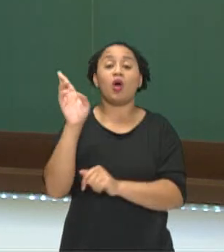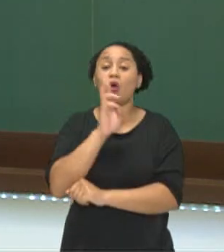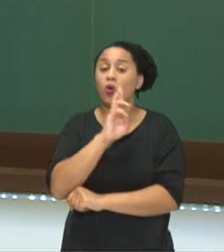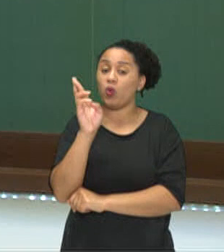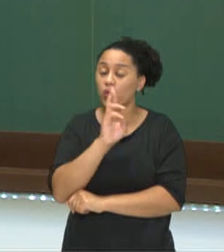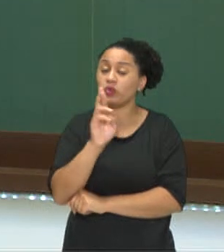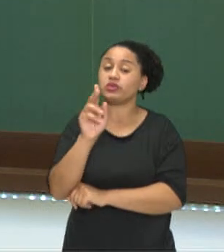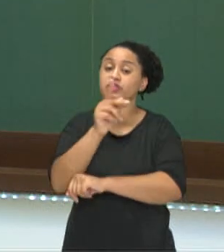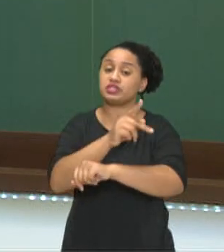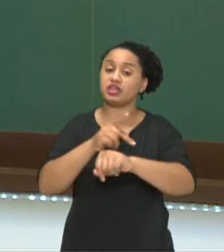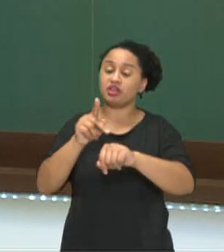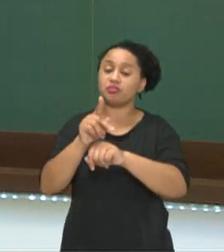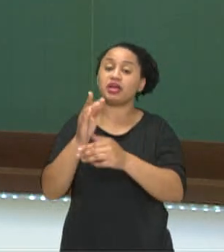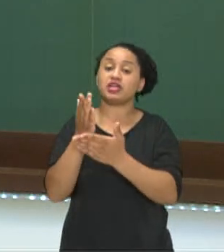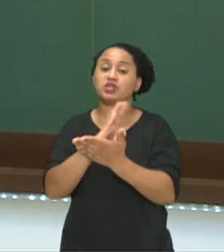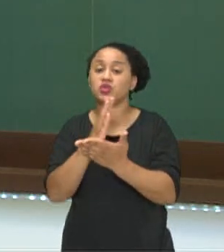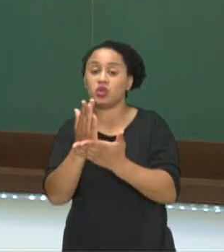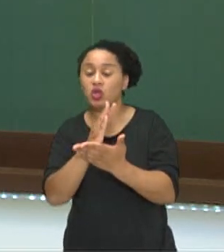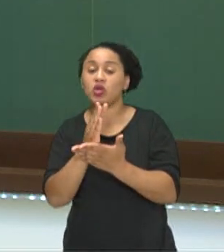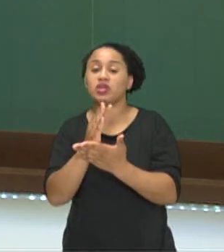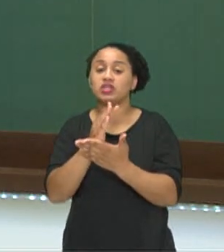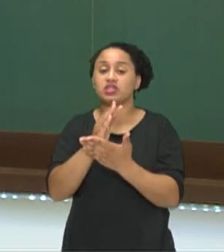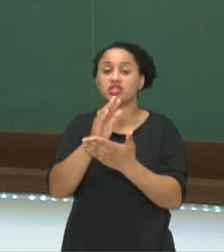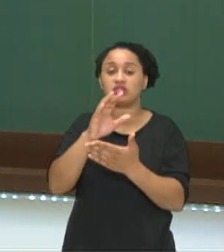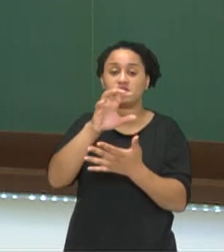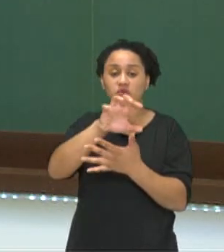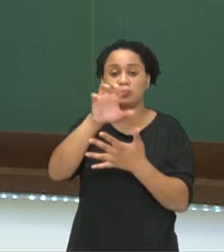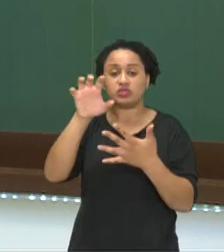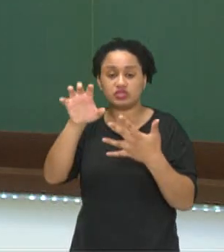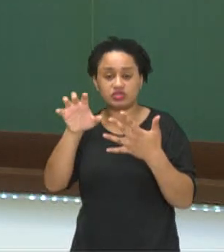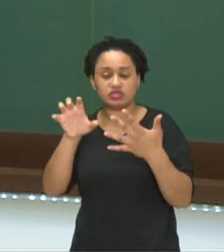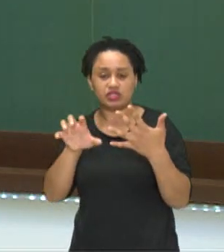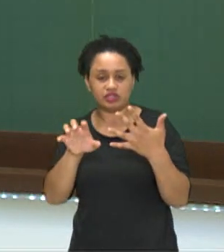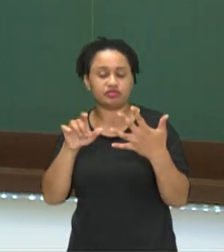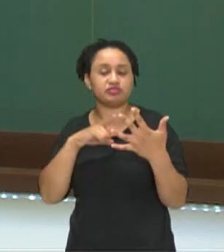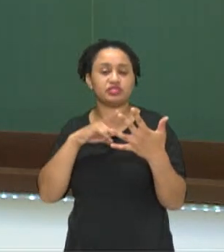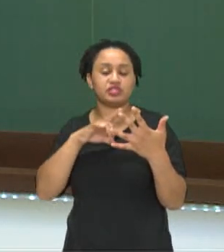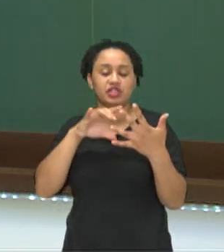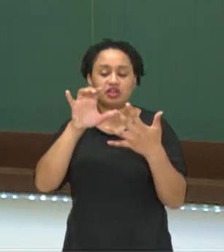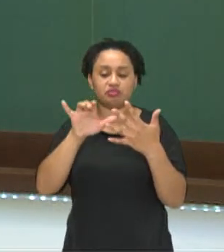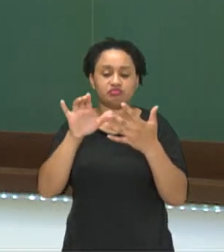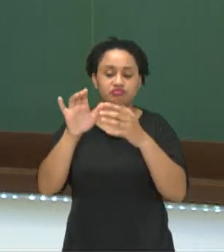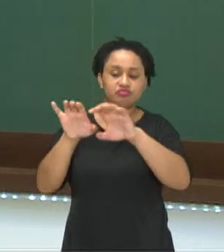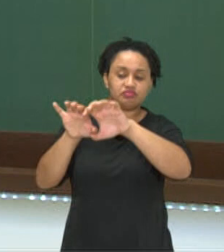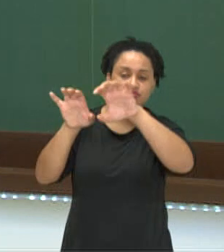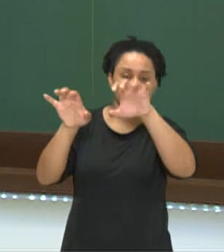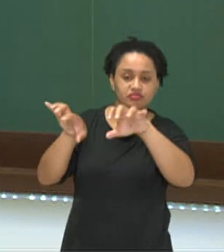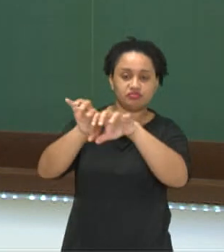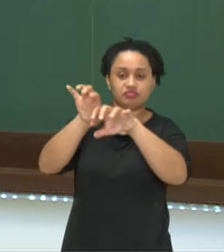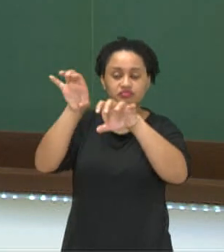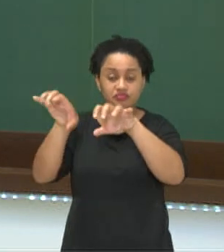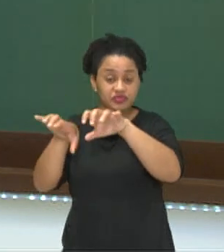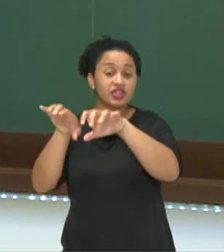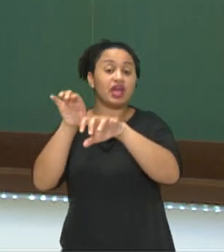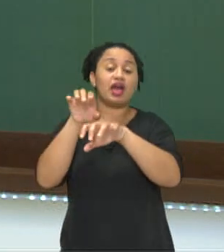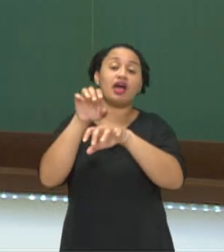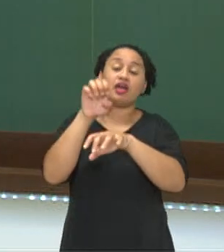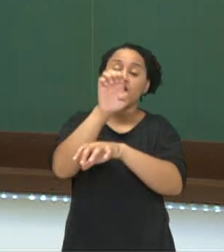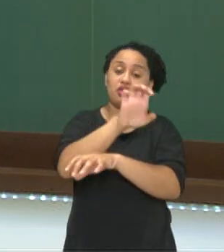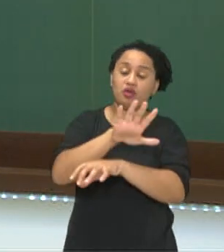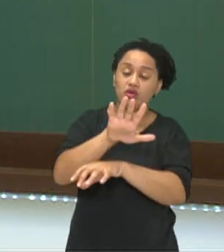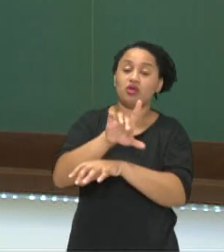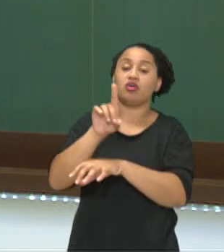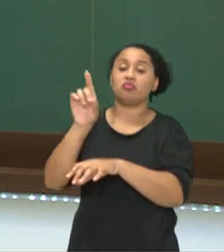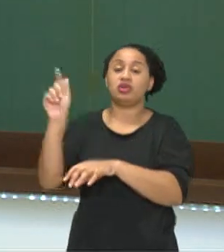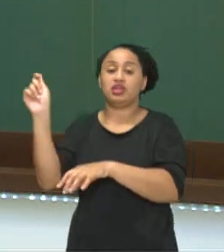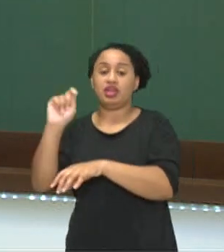país transcontinental. Um país transcontinental é aquele que tem as suas terras presentes em dois continentes. A